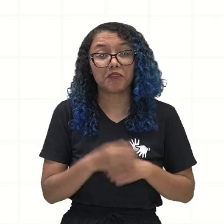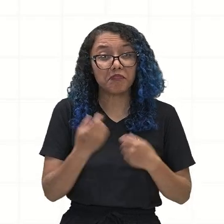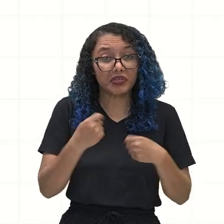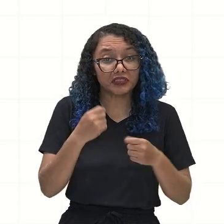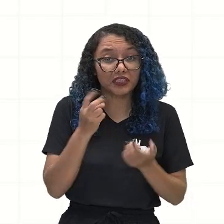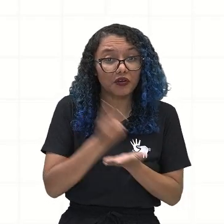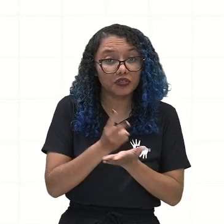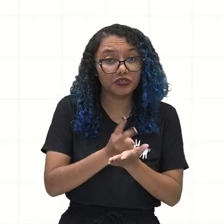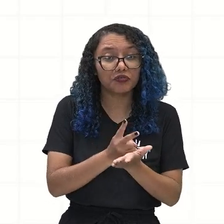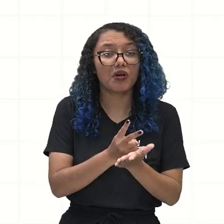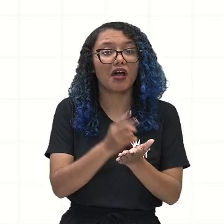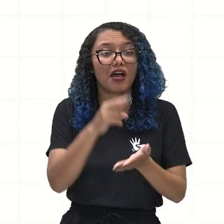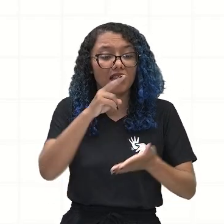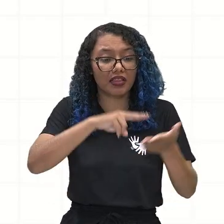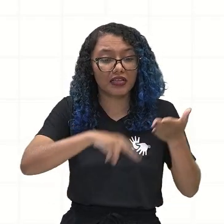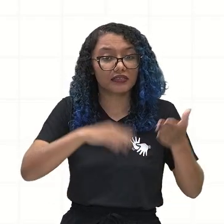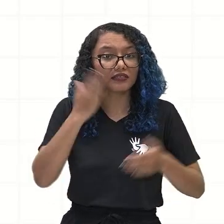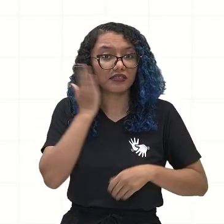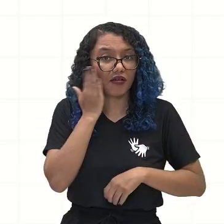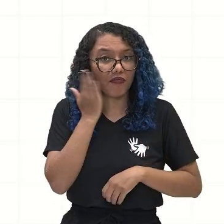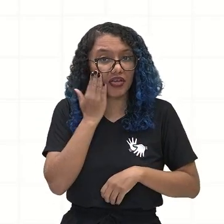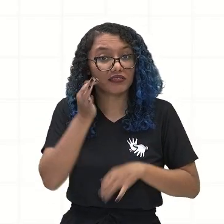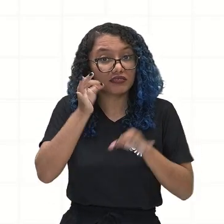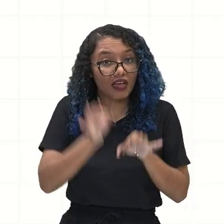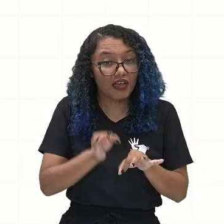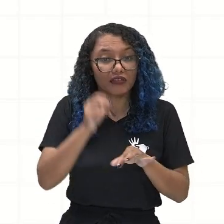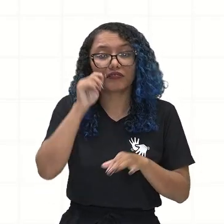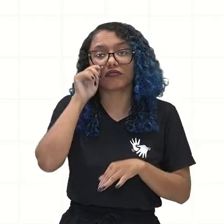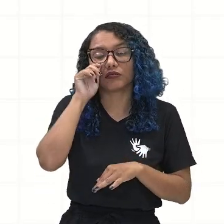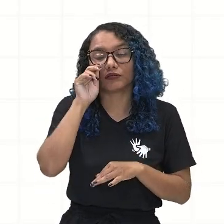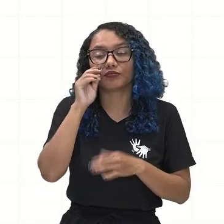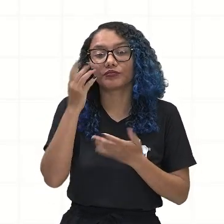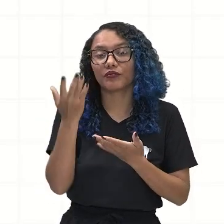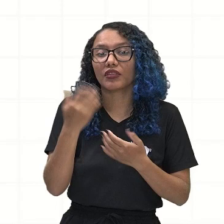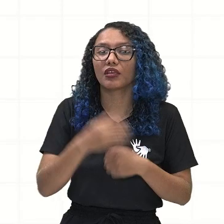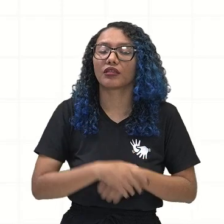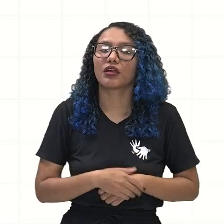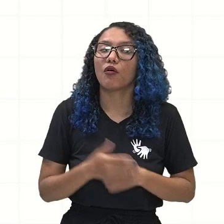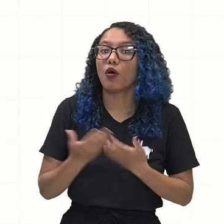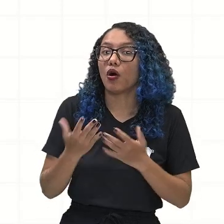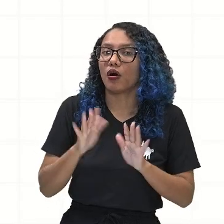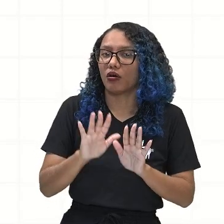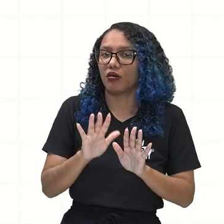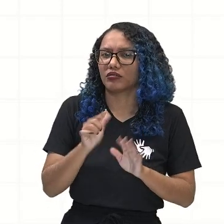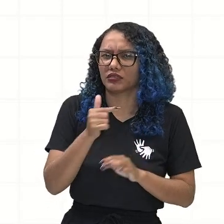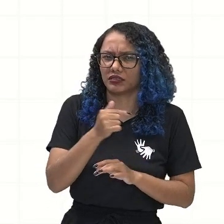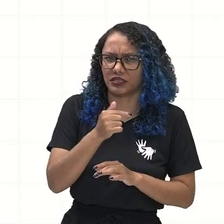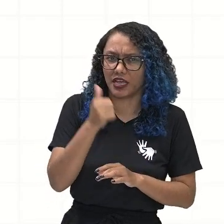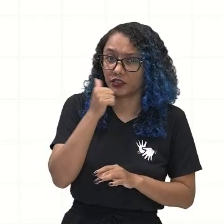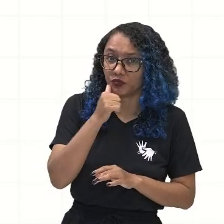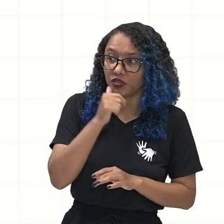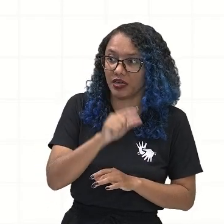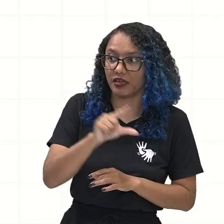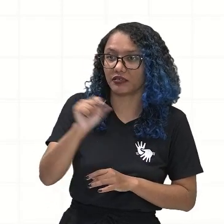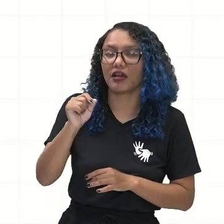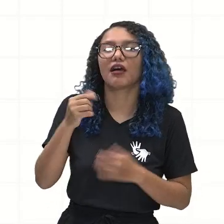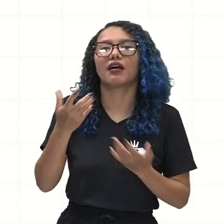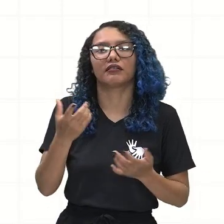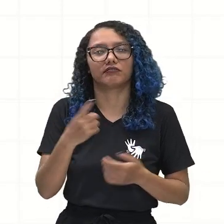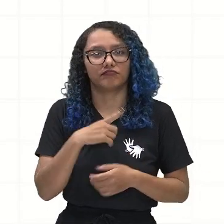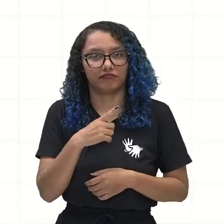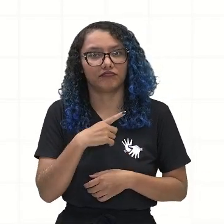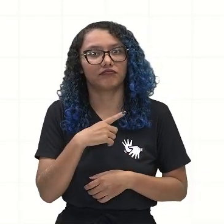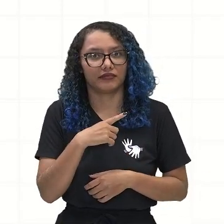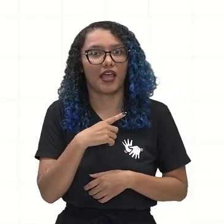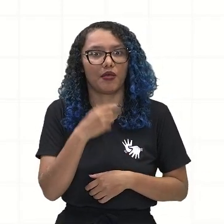aí nessa sala. Aí me diz, ó, quando 7 alunas saíram, opa, então tem meninas.